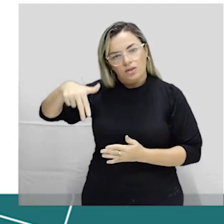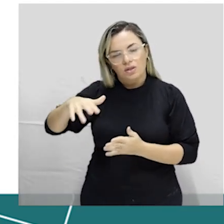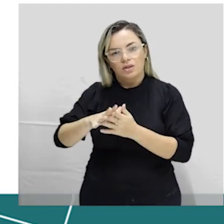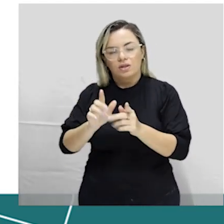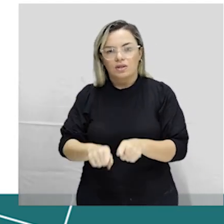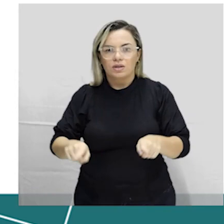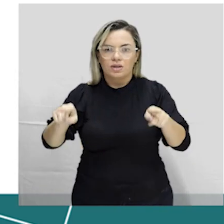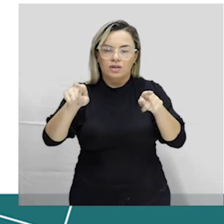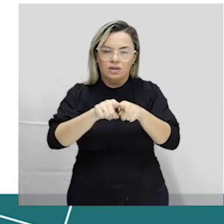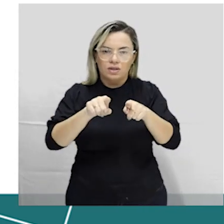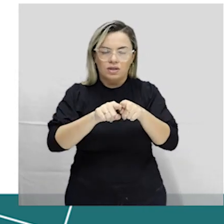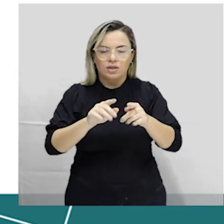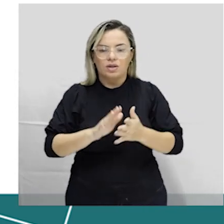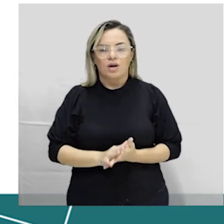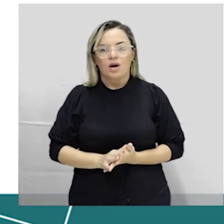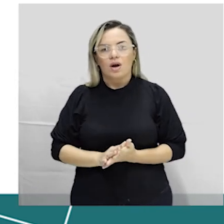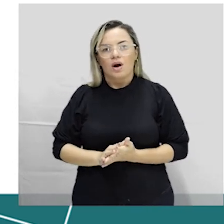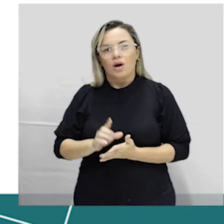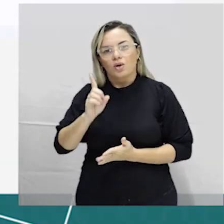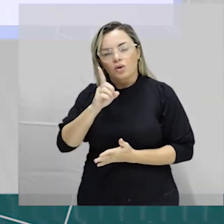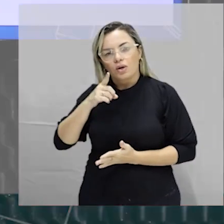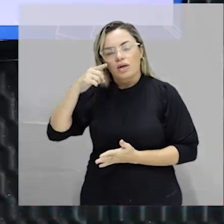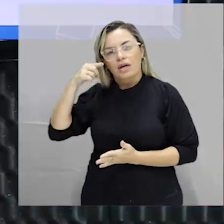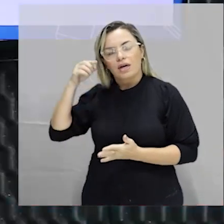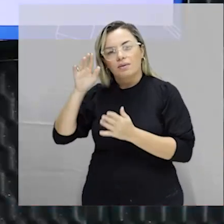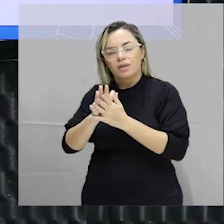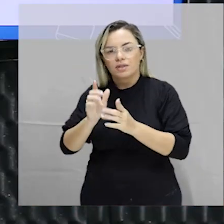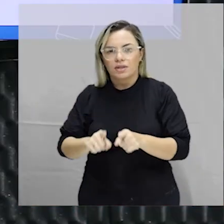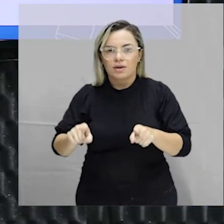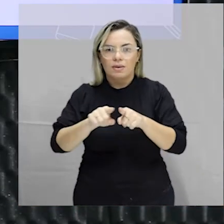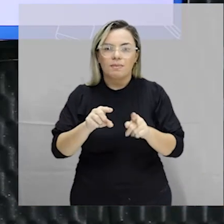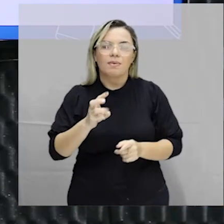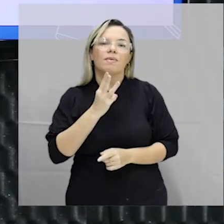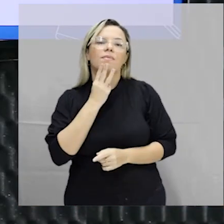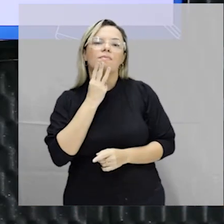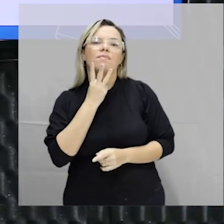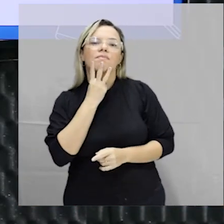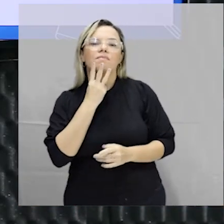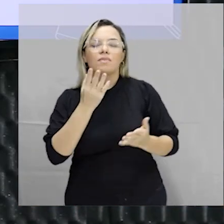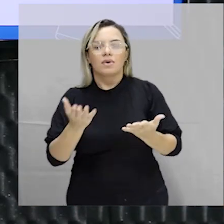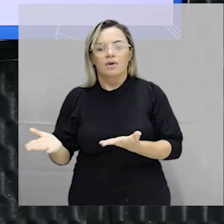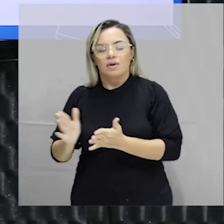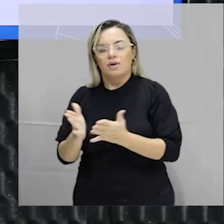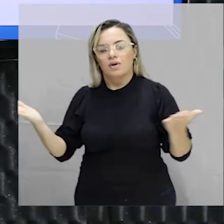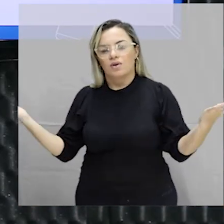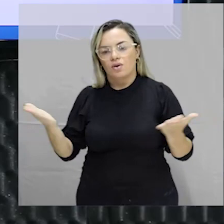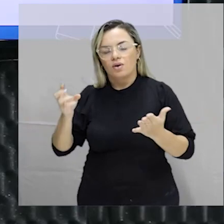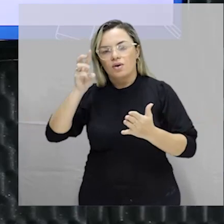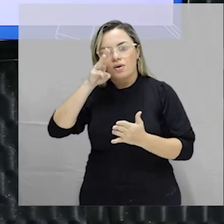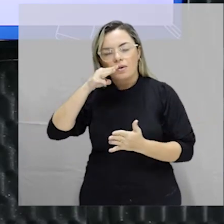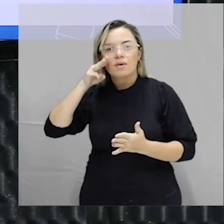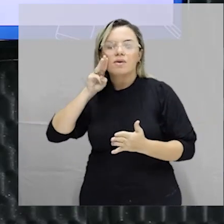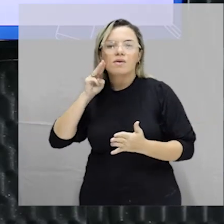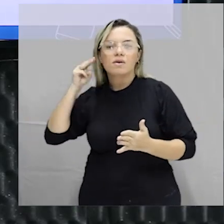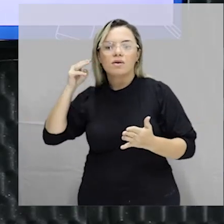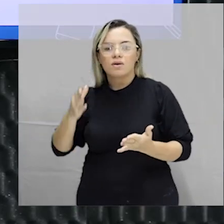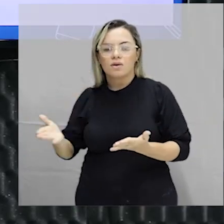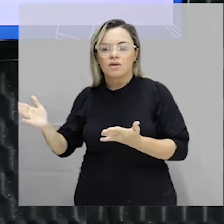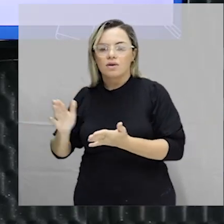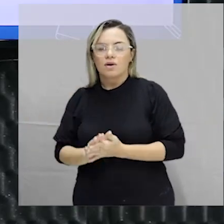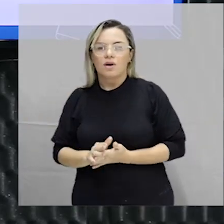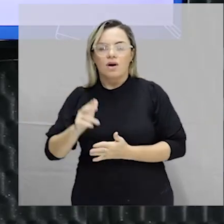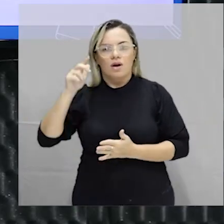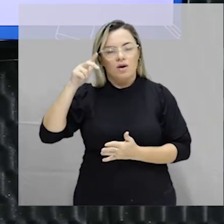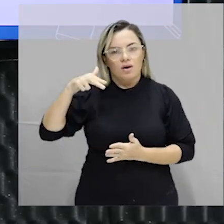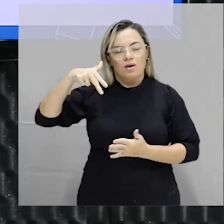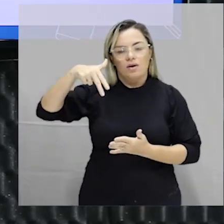das ideias de Max Weber, e agora a gente vai falar sobre o Karl Marx, ok? Então, Comte é o cara que idealizou a